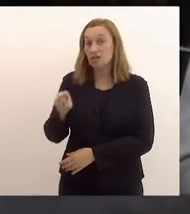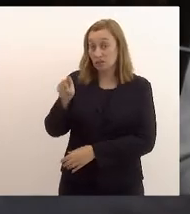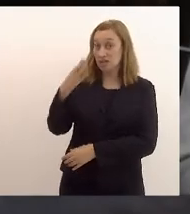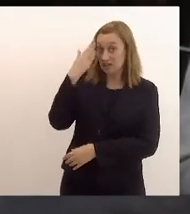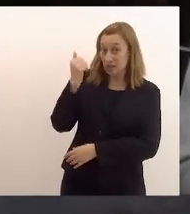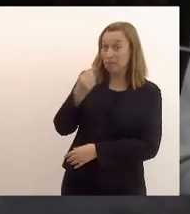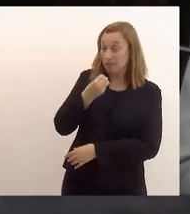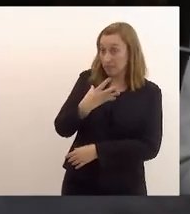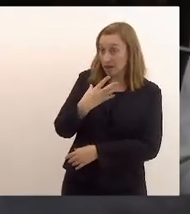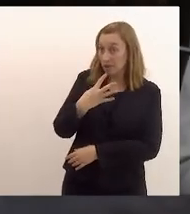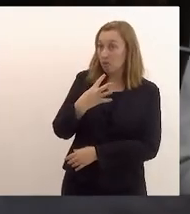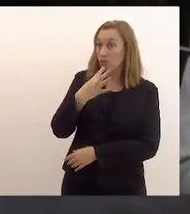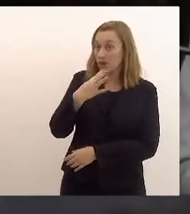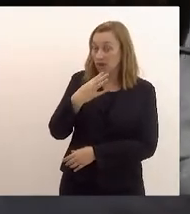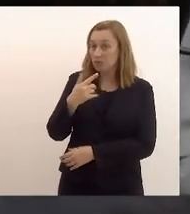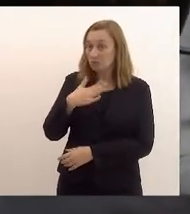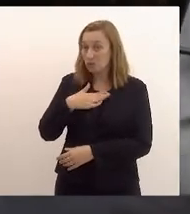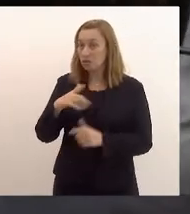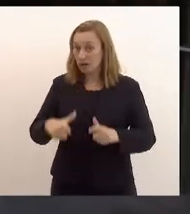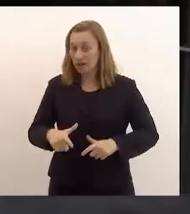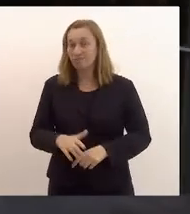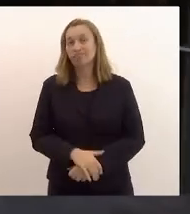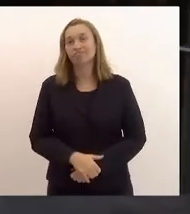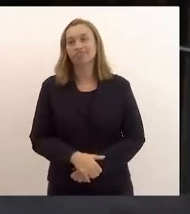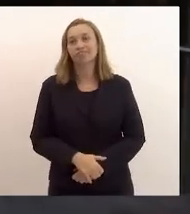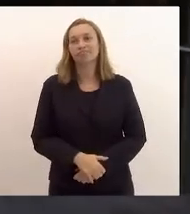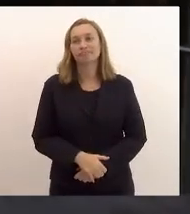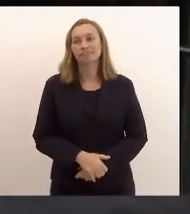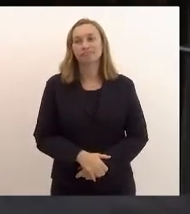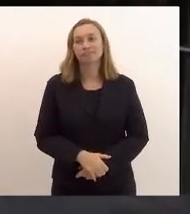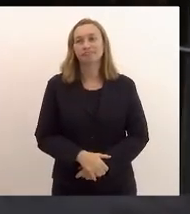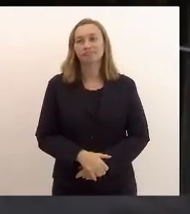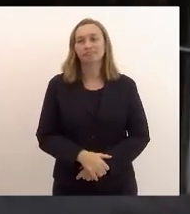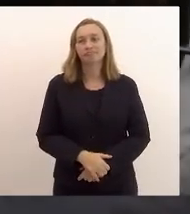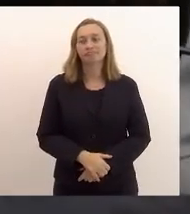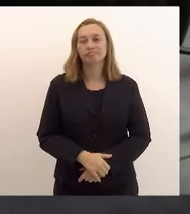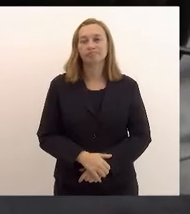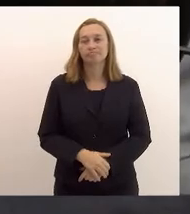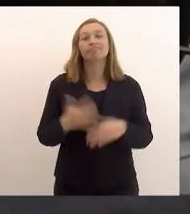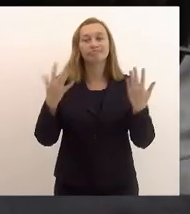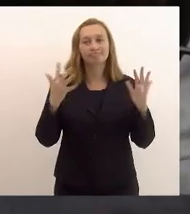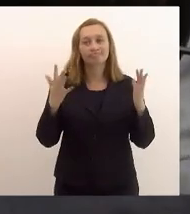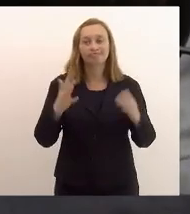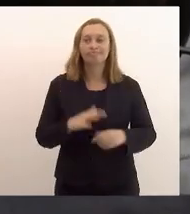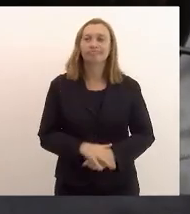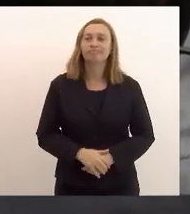sabe bem conheço o meu lugar E aí